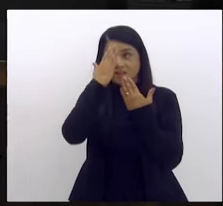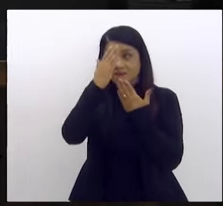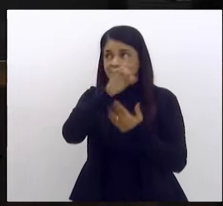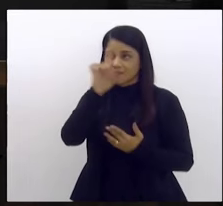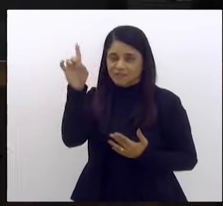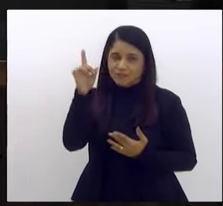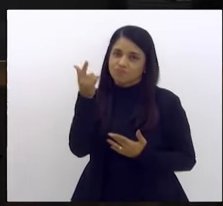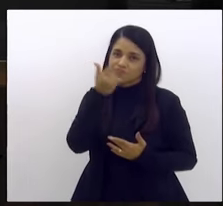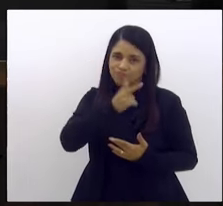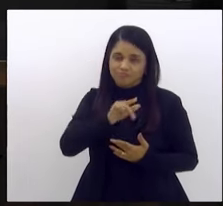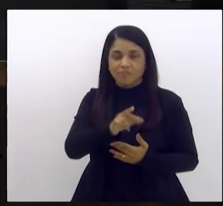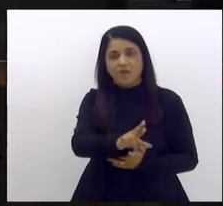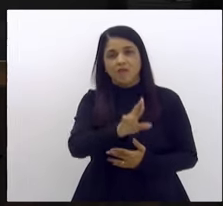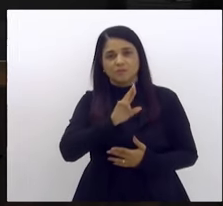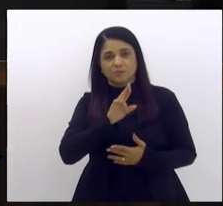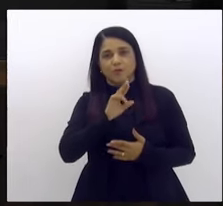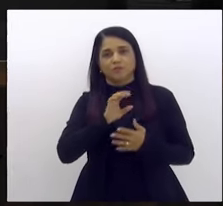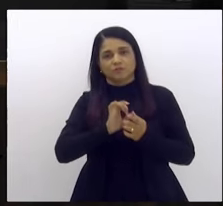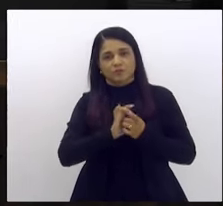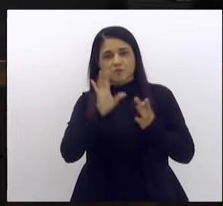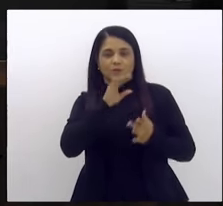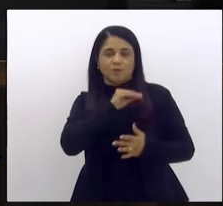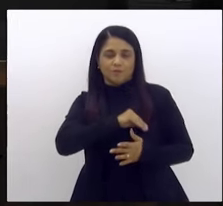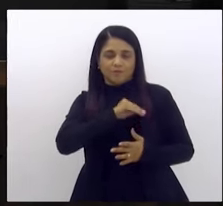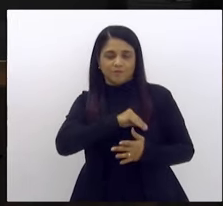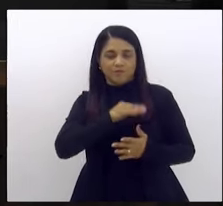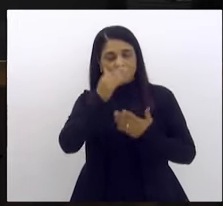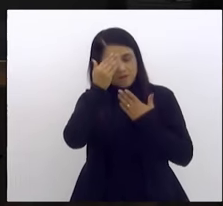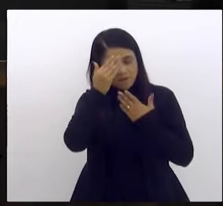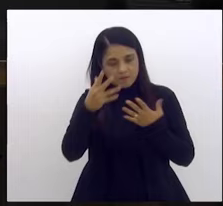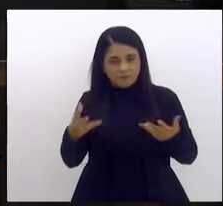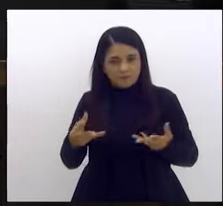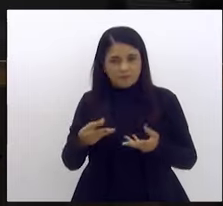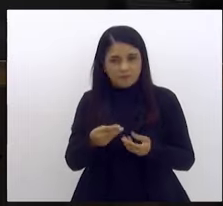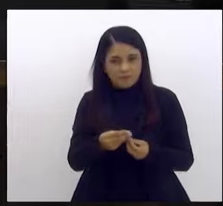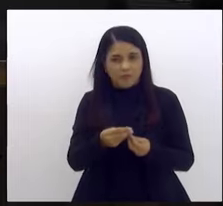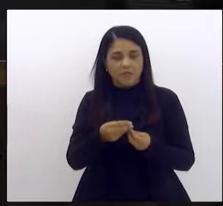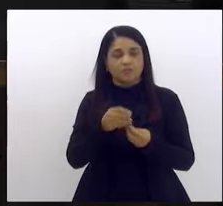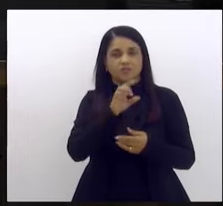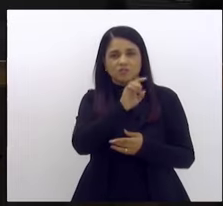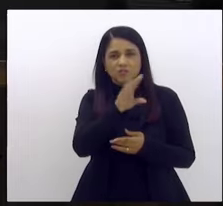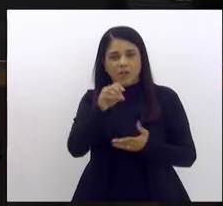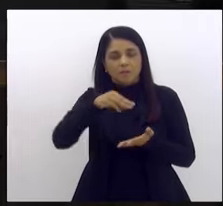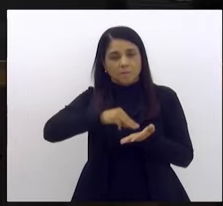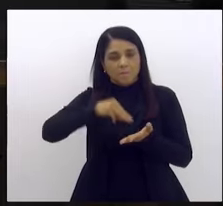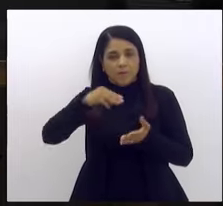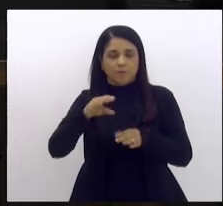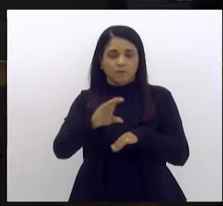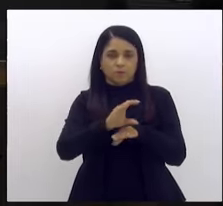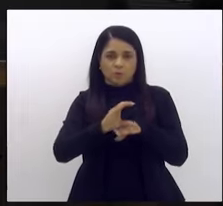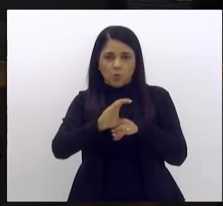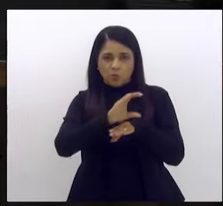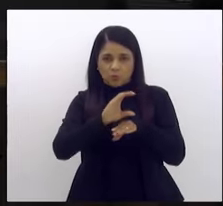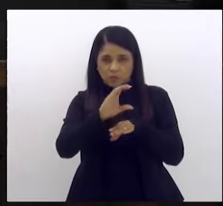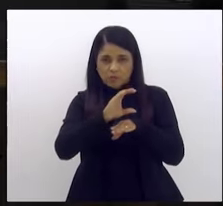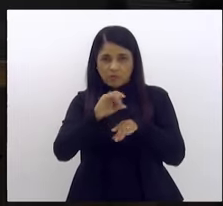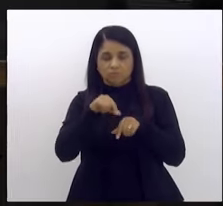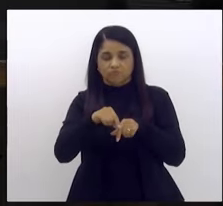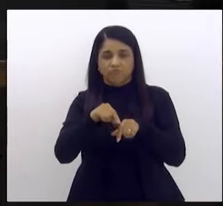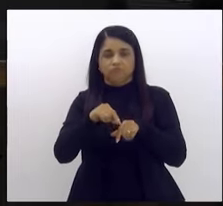aguardava, a gente agradece aqui a sensibilidade de cada conselheiro do Tribunal de Contas do Estado do Rio de Janeiro. Deputada Marina, do